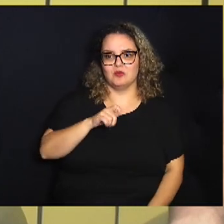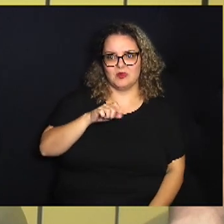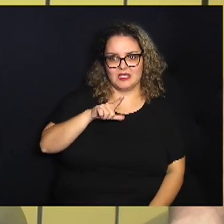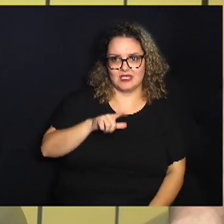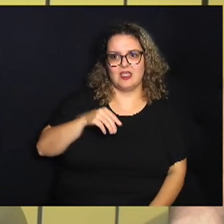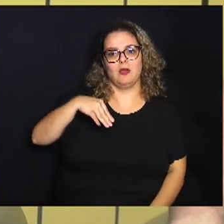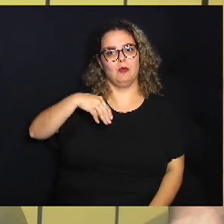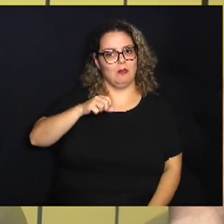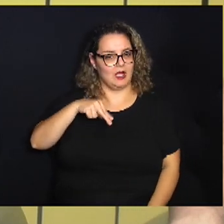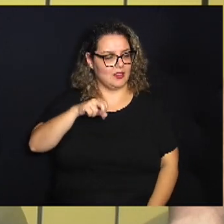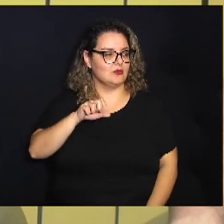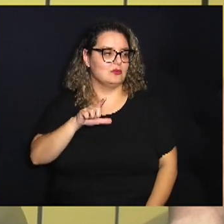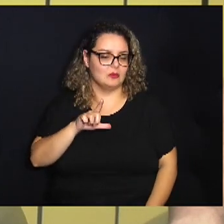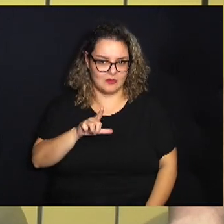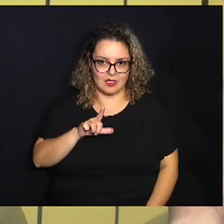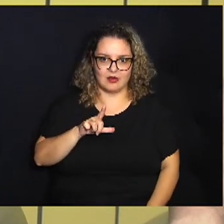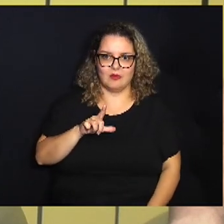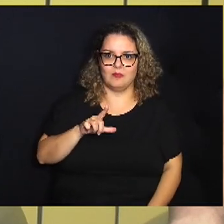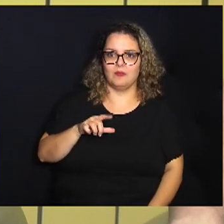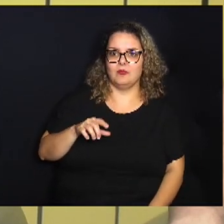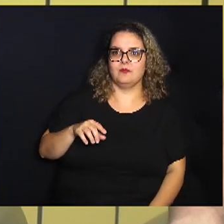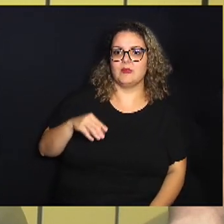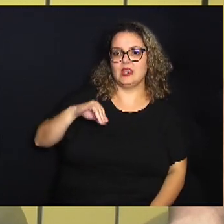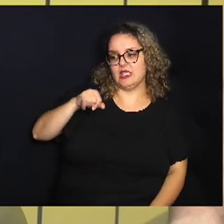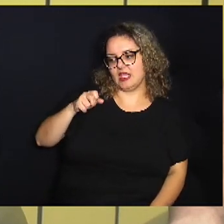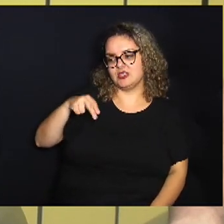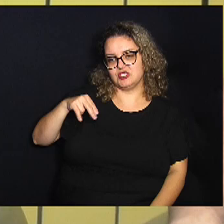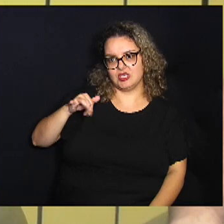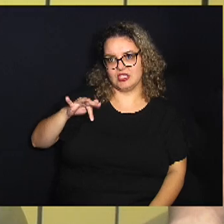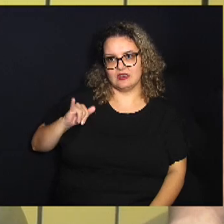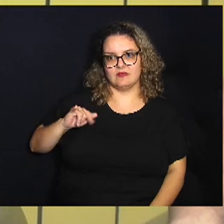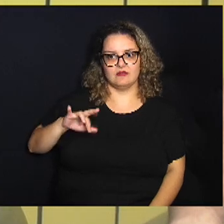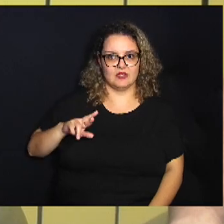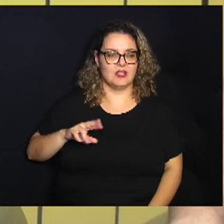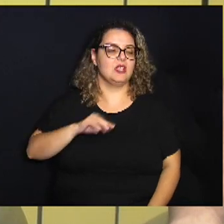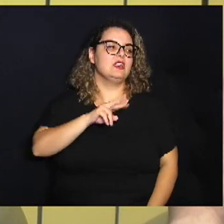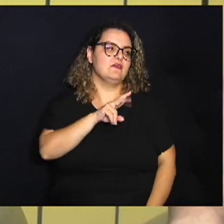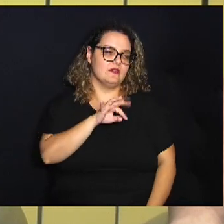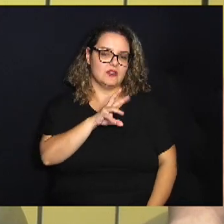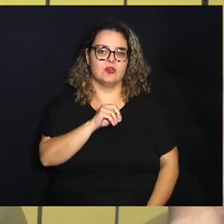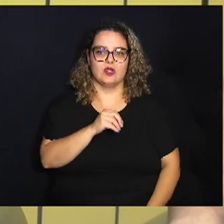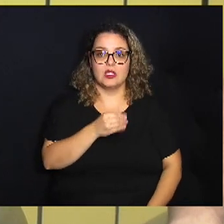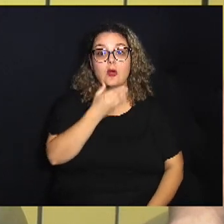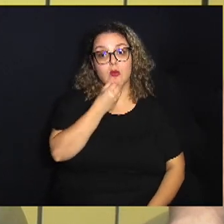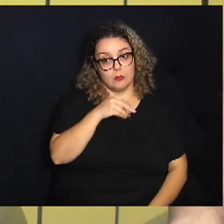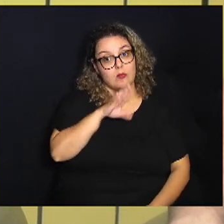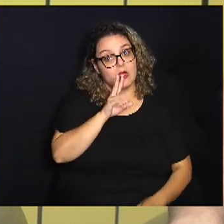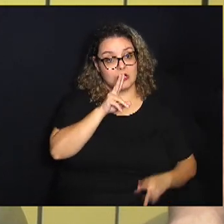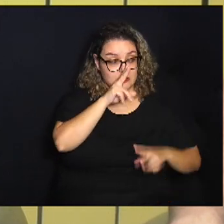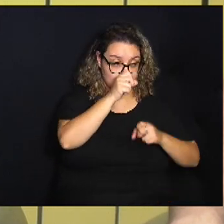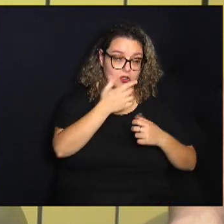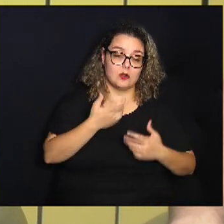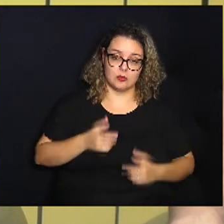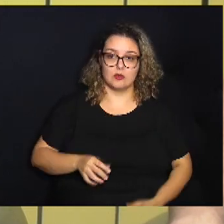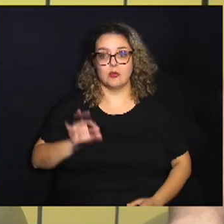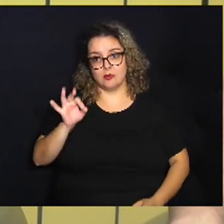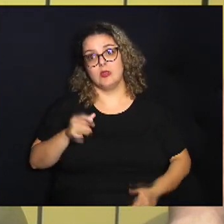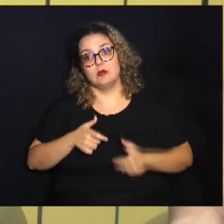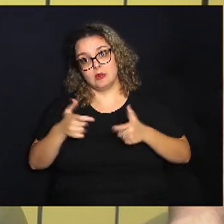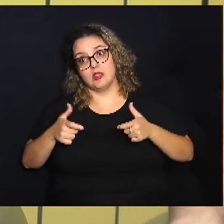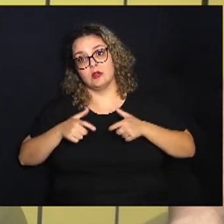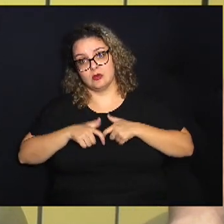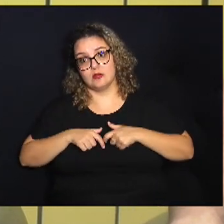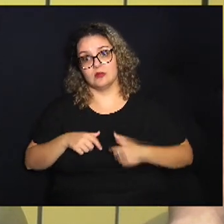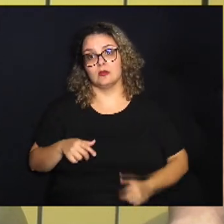Manuel Messias no masculino. A Jennifer e a Vitória no feminino. O masculino tá mais forte, assim, com chances maiores de medalha. E